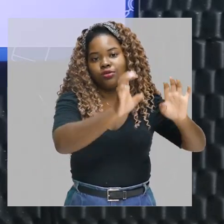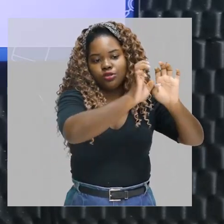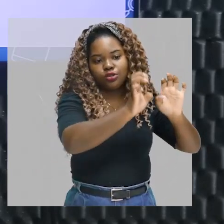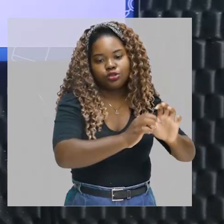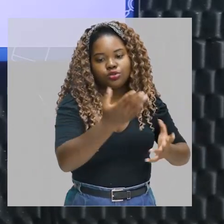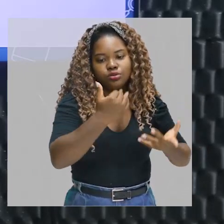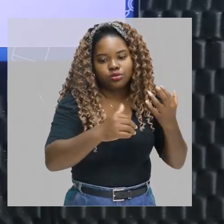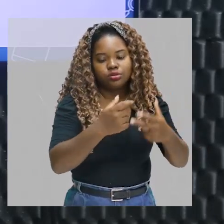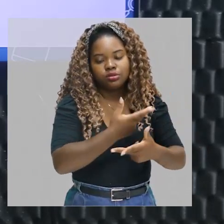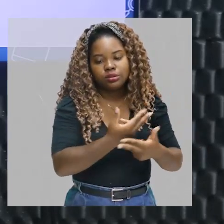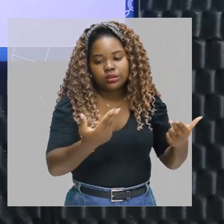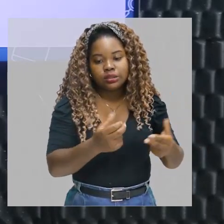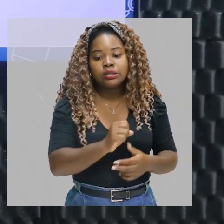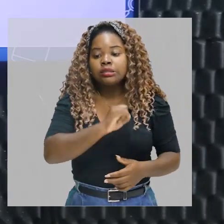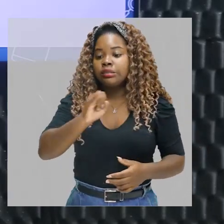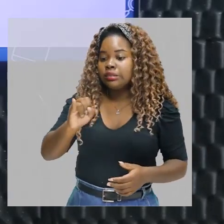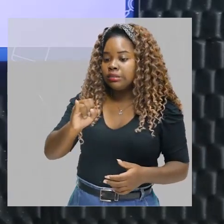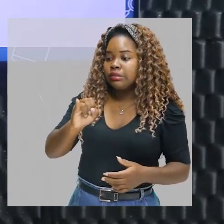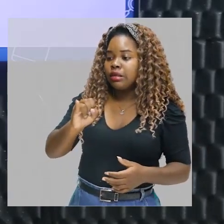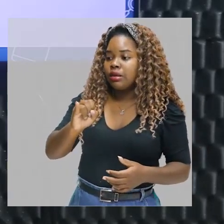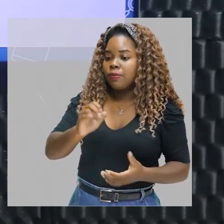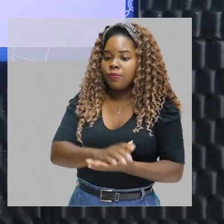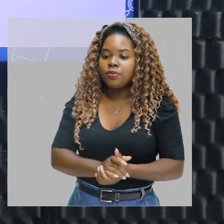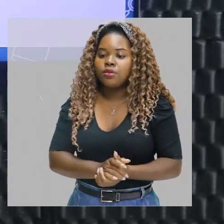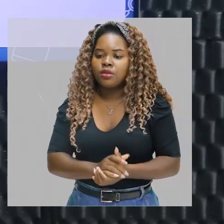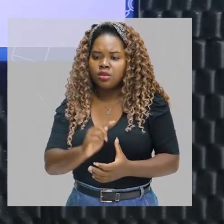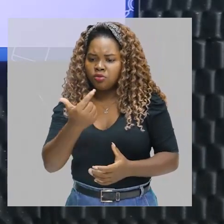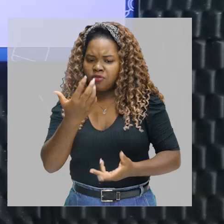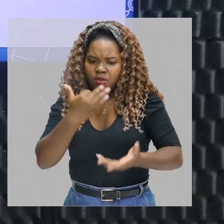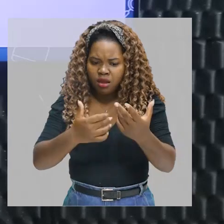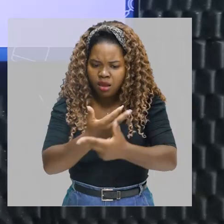deixa de existir alimento para um destes